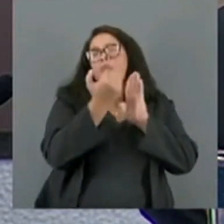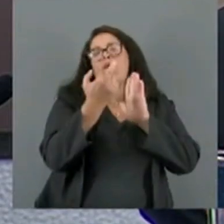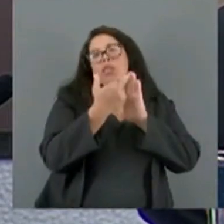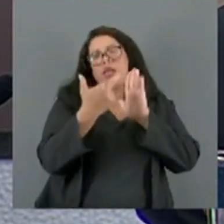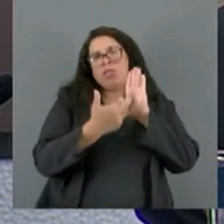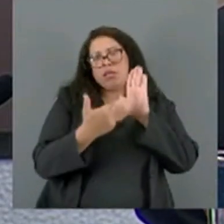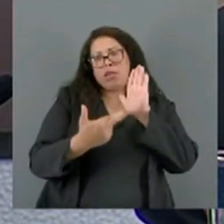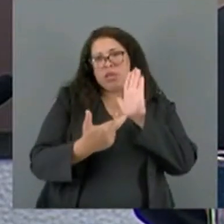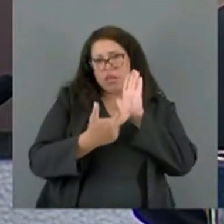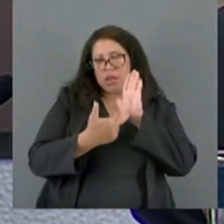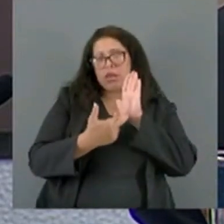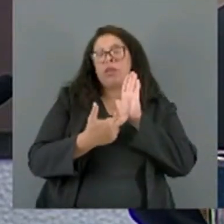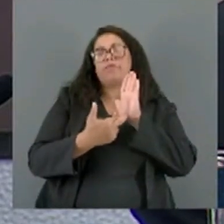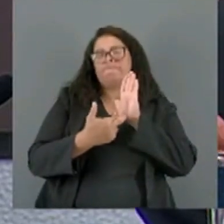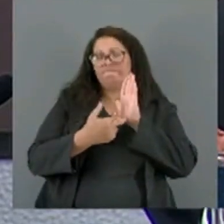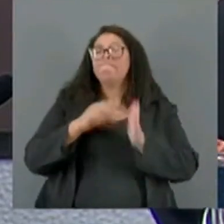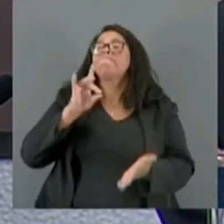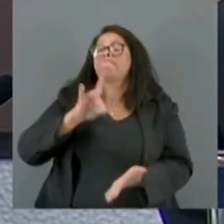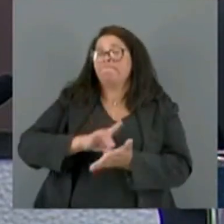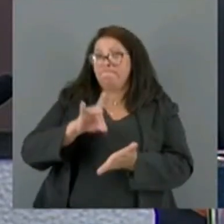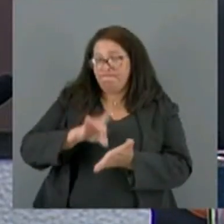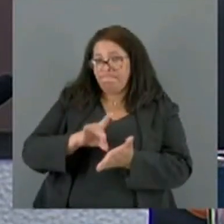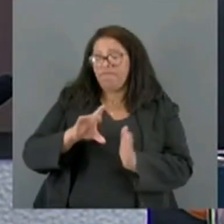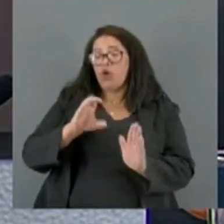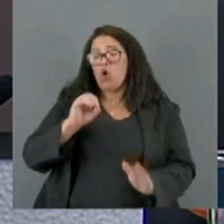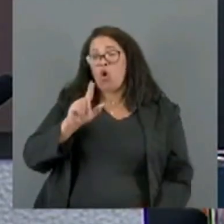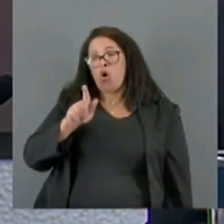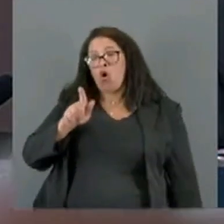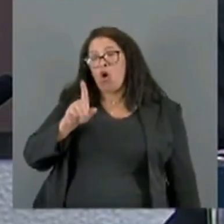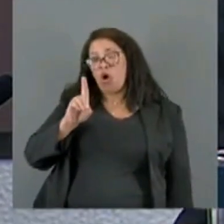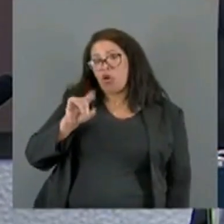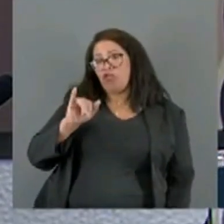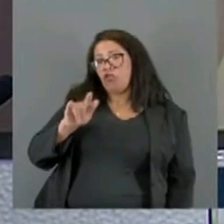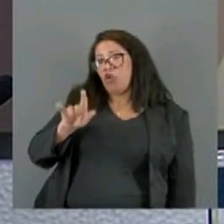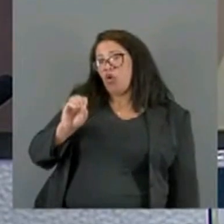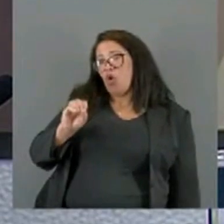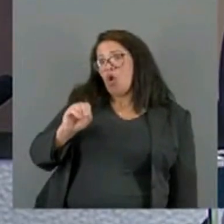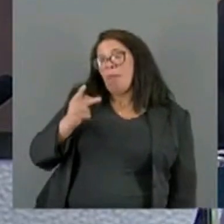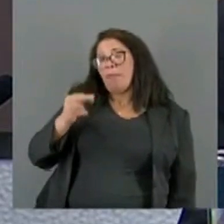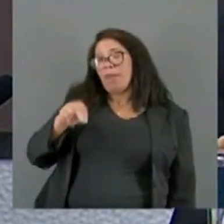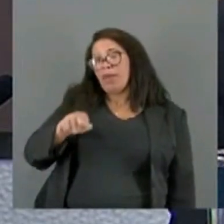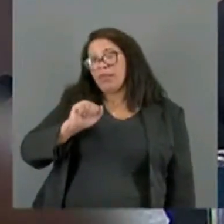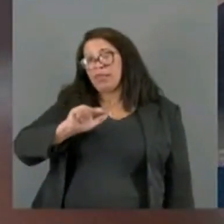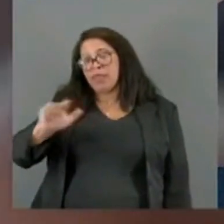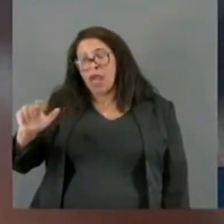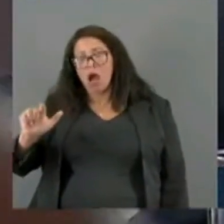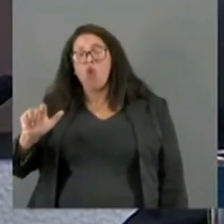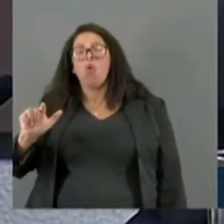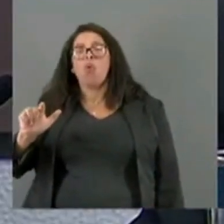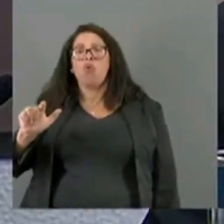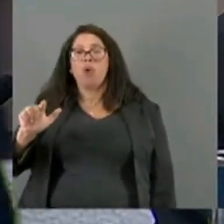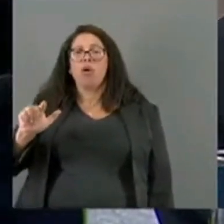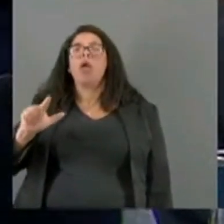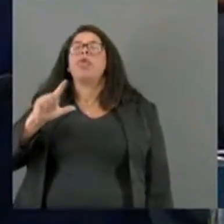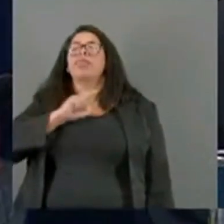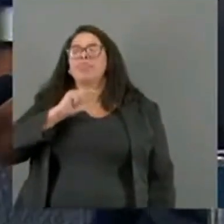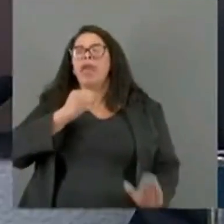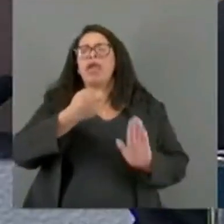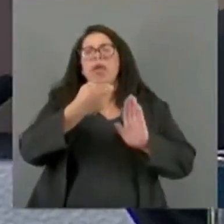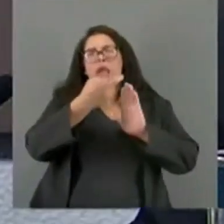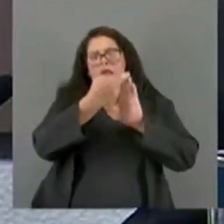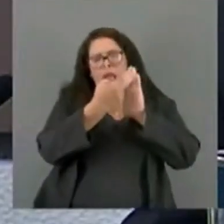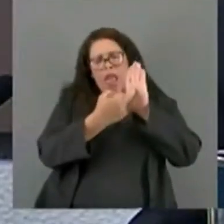bem da verdade, o Código de Processo Penal, que foi recepcionado em parte pela Constituição Federal, traz o rol